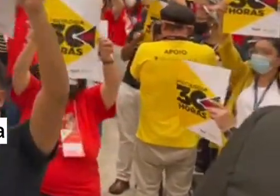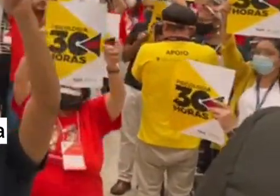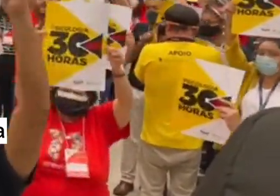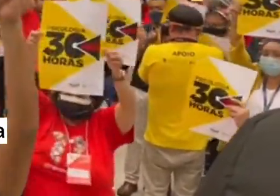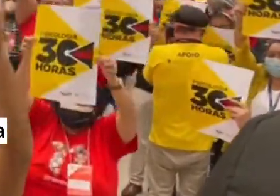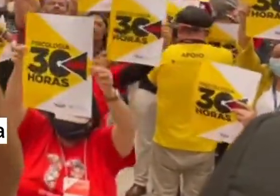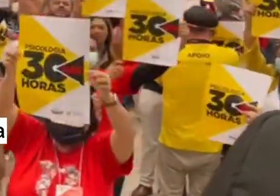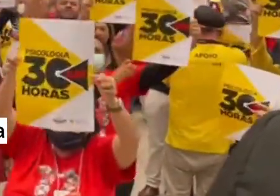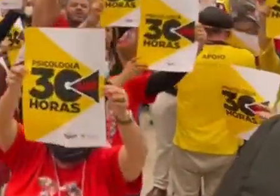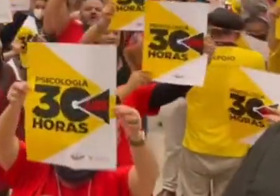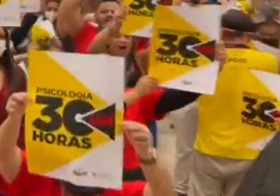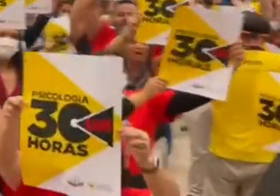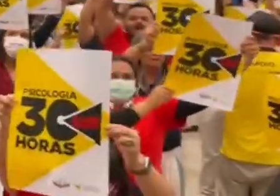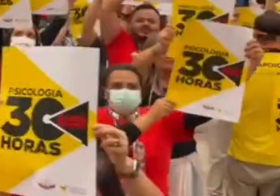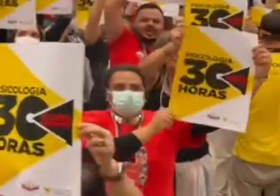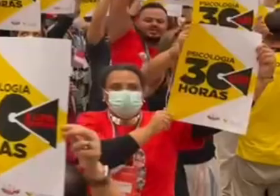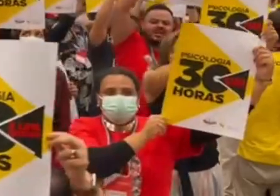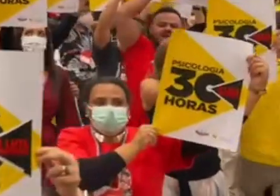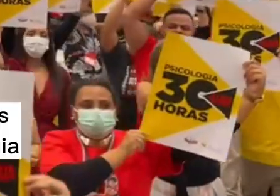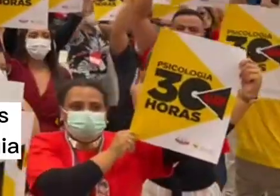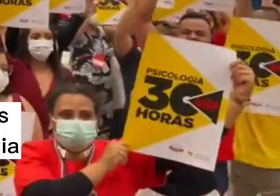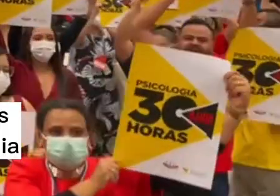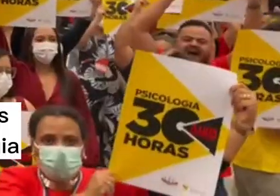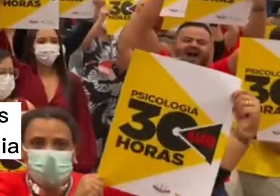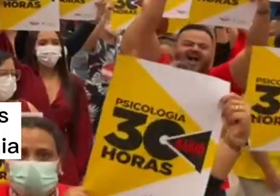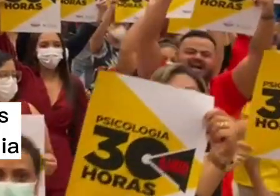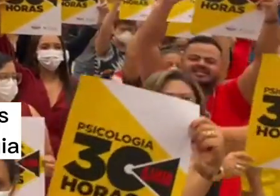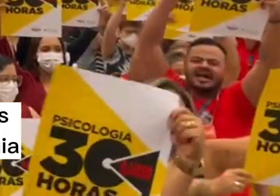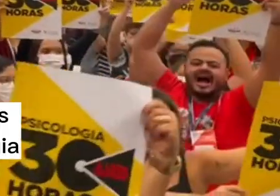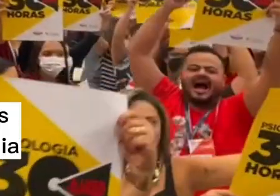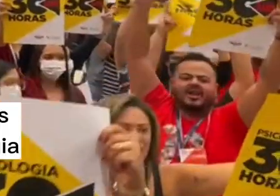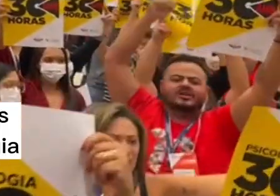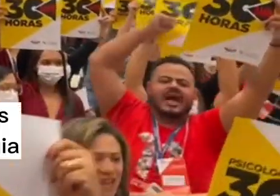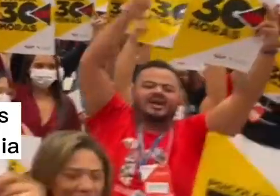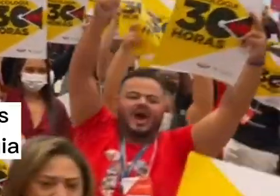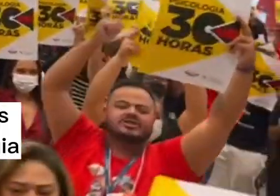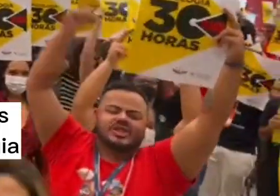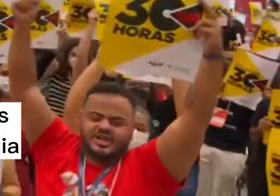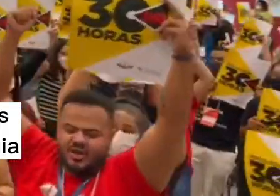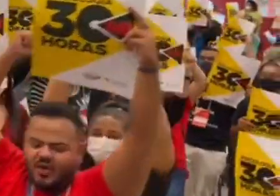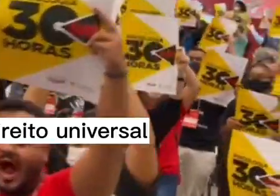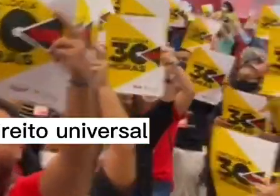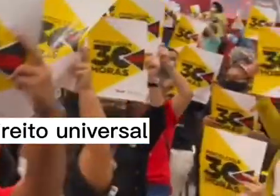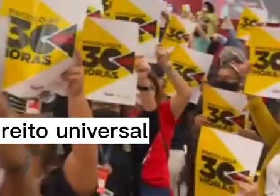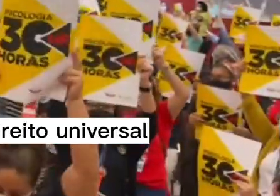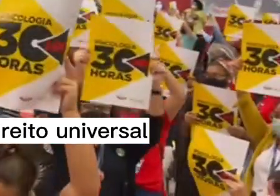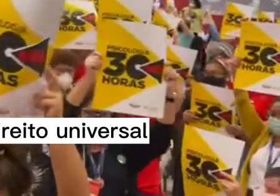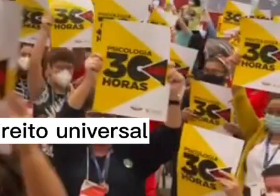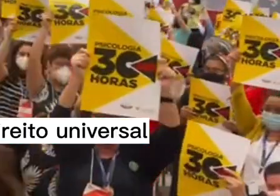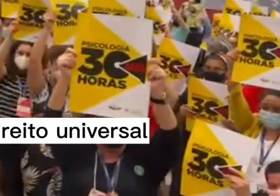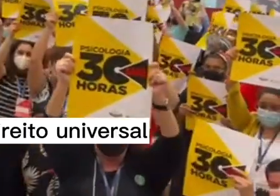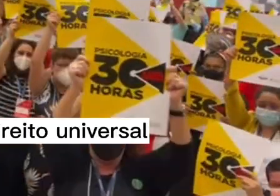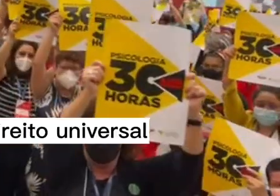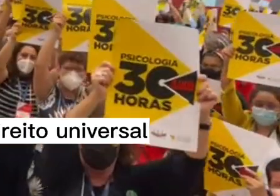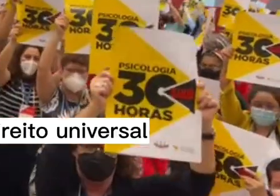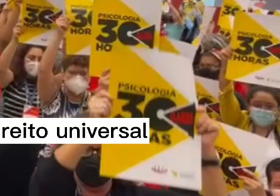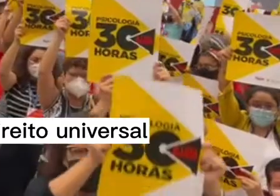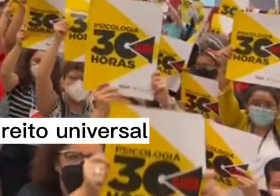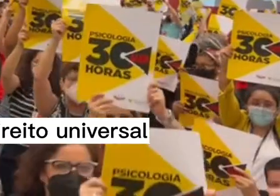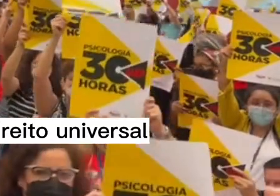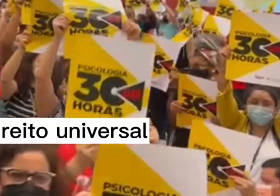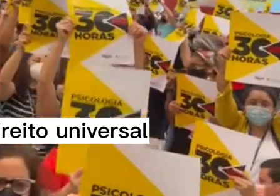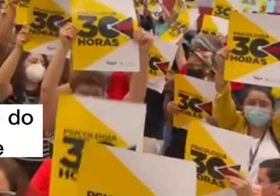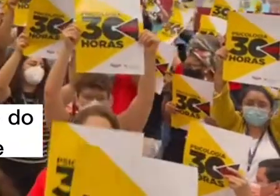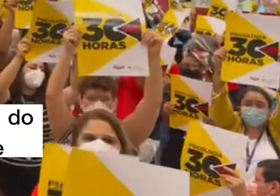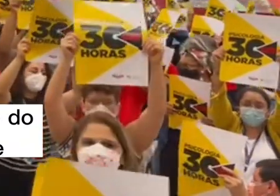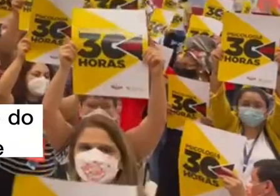na próxima terça-feira, dia 7 de junho. A jornada de até 30 horas semanais para a psicologia faz parte da defesa da saúde como